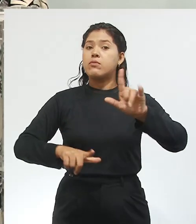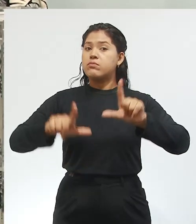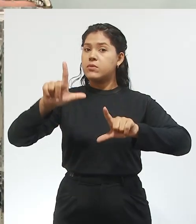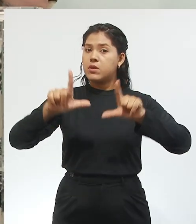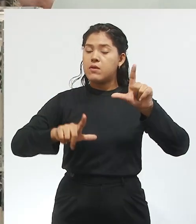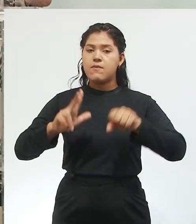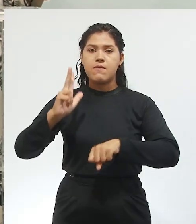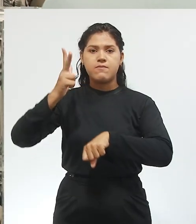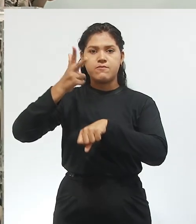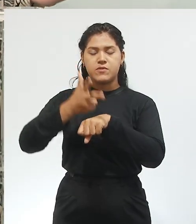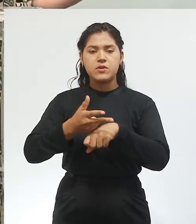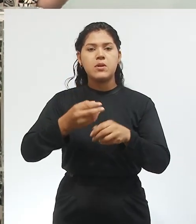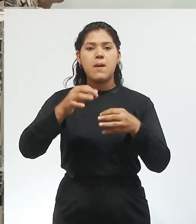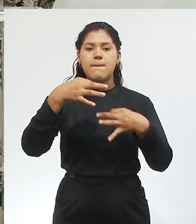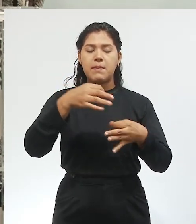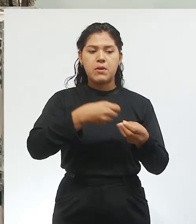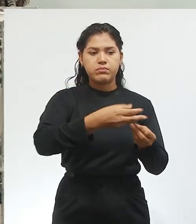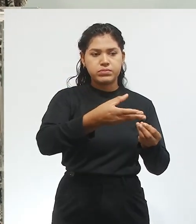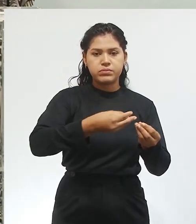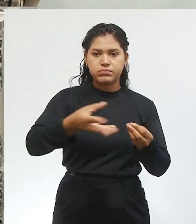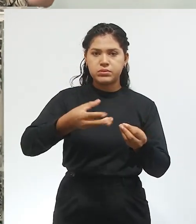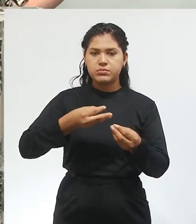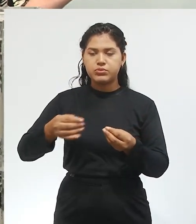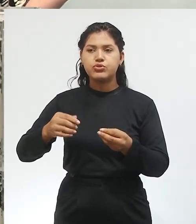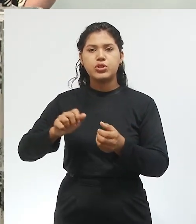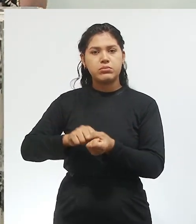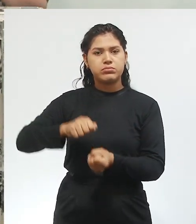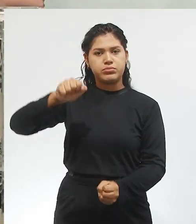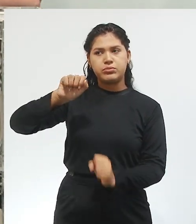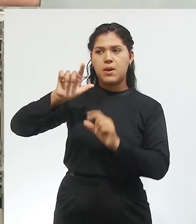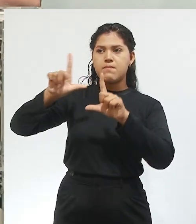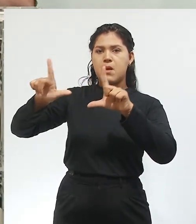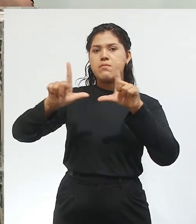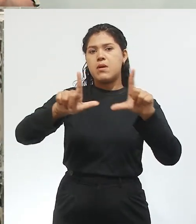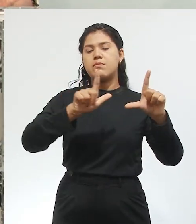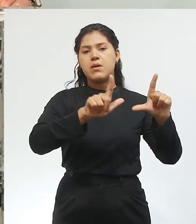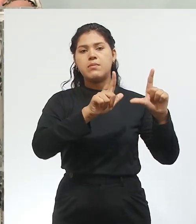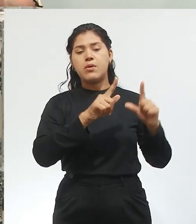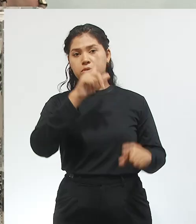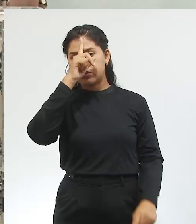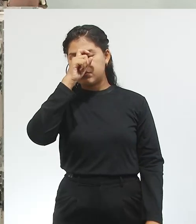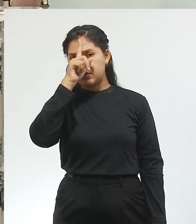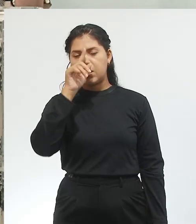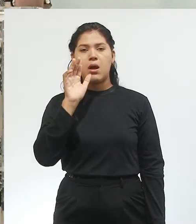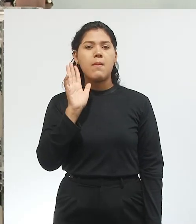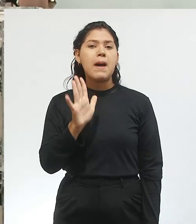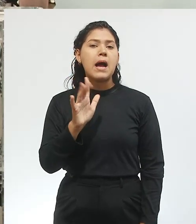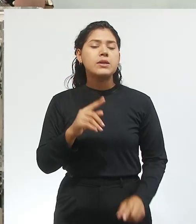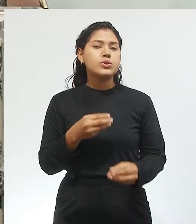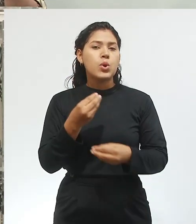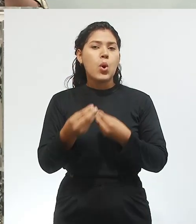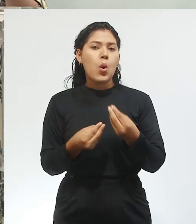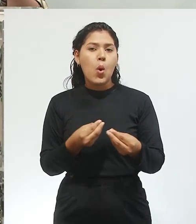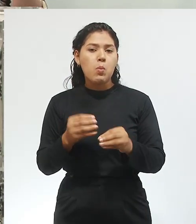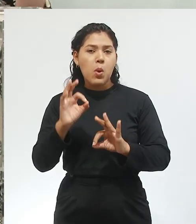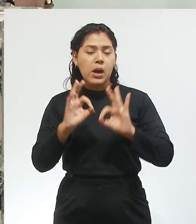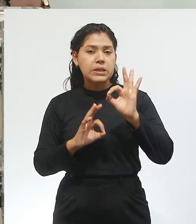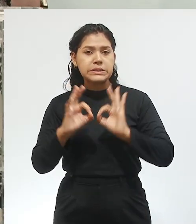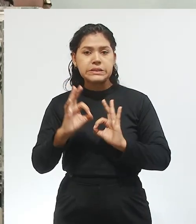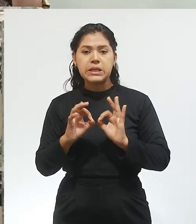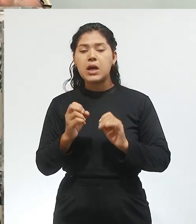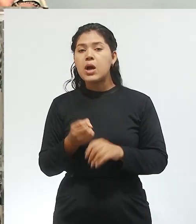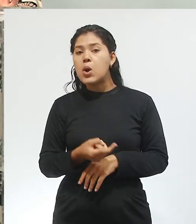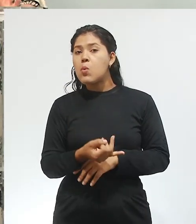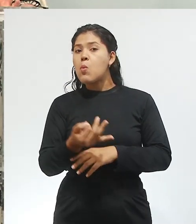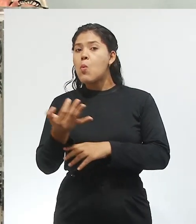na televisão, ou você distribuiu panfletos, colocou cartazes nas unidades de saúde, enfim. Então, essa mensuração de produção